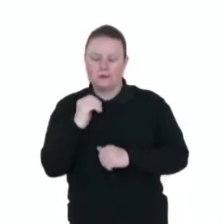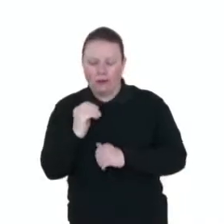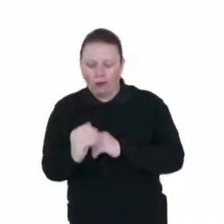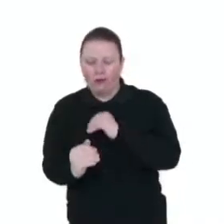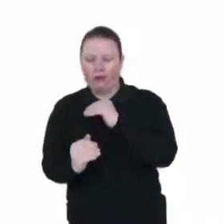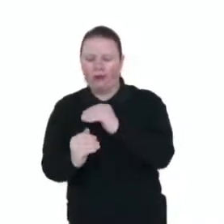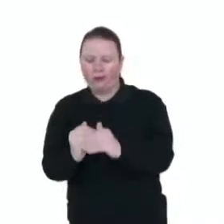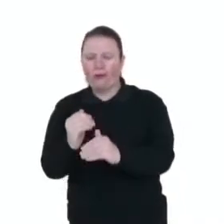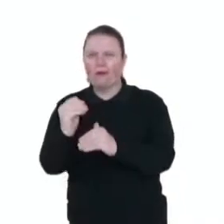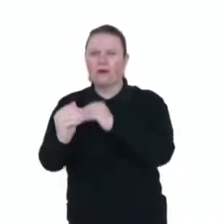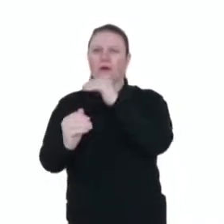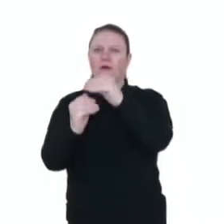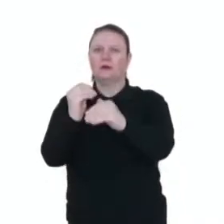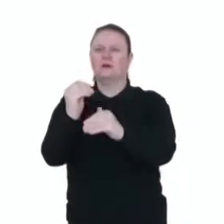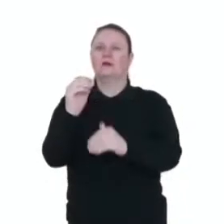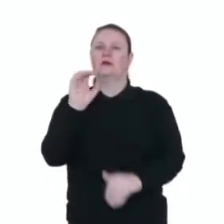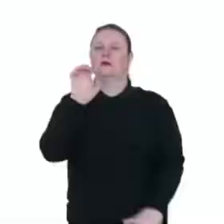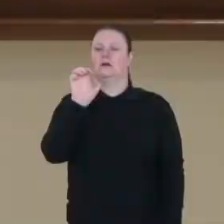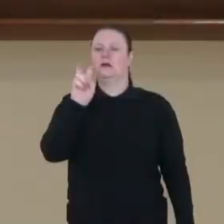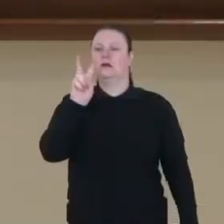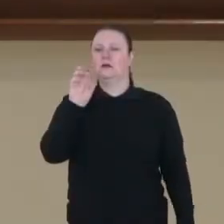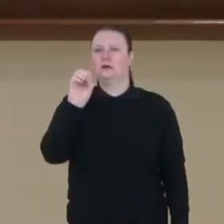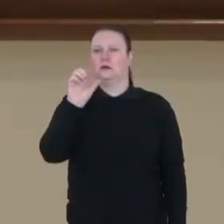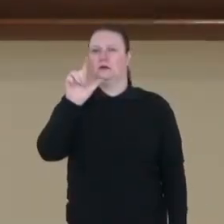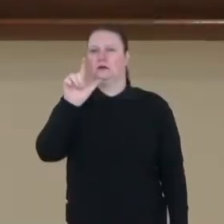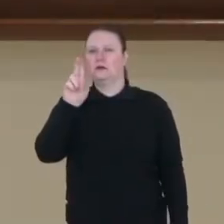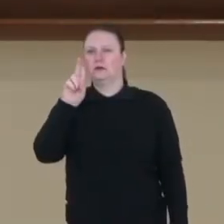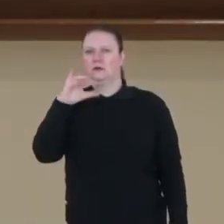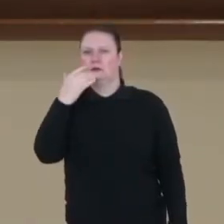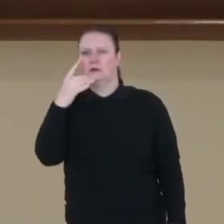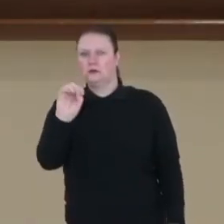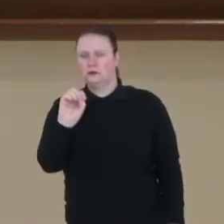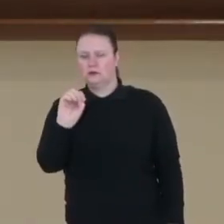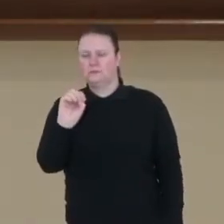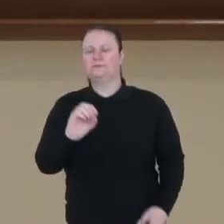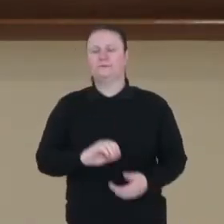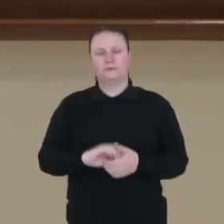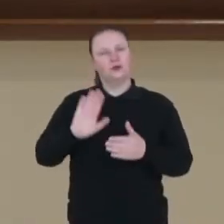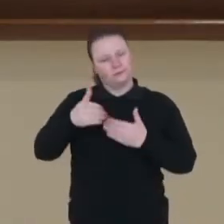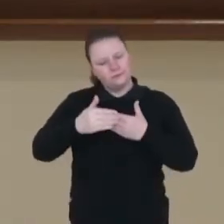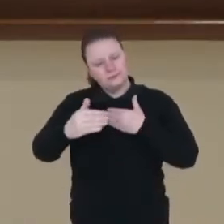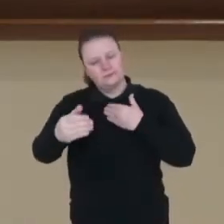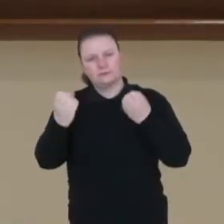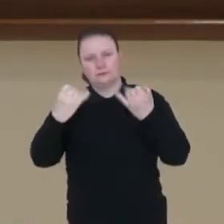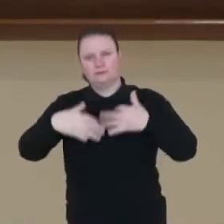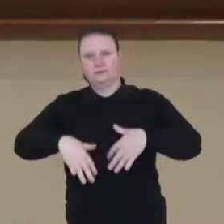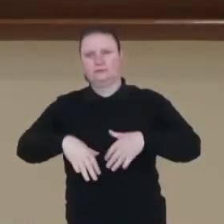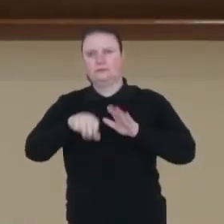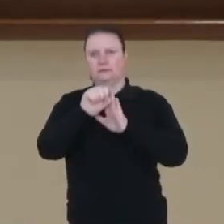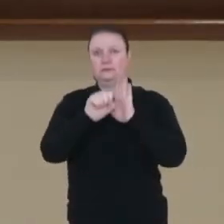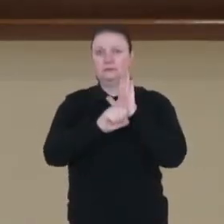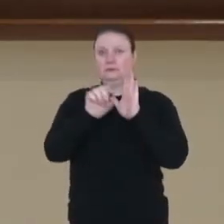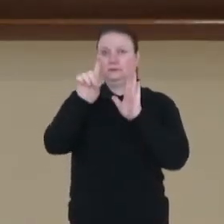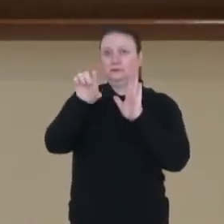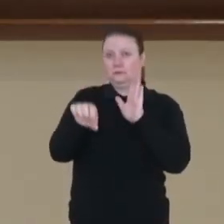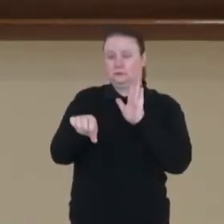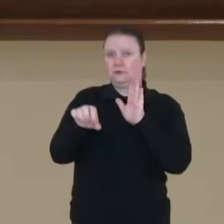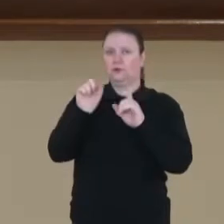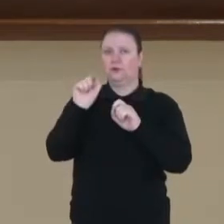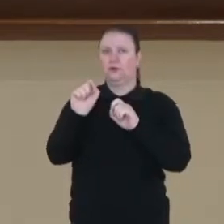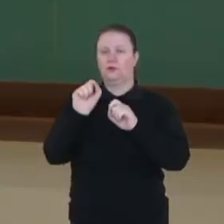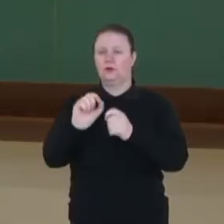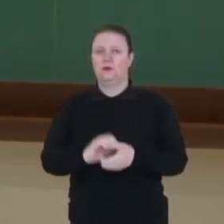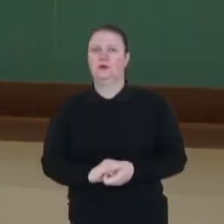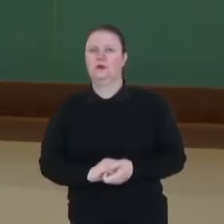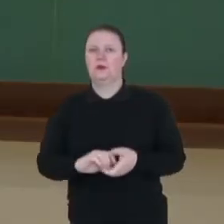processo do evolucionismo em 1871. A gente já vai falar sobre isso. O século XIX ele foi marcado por